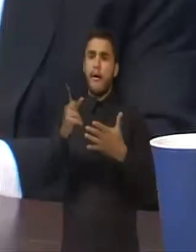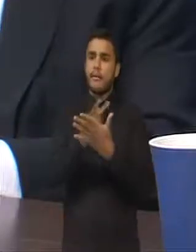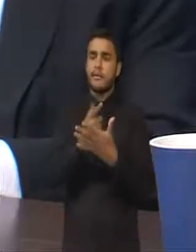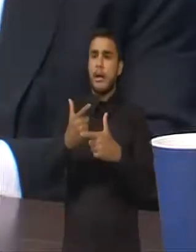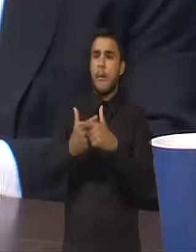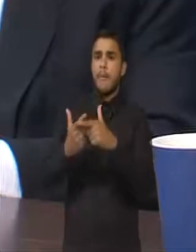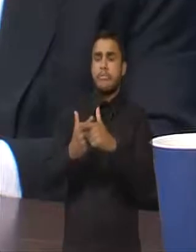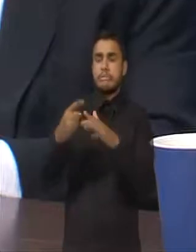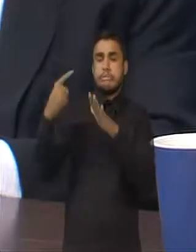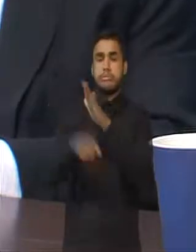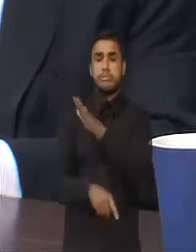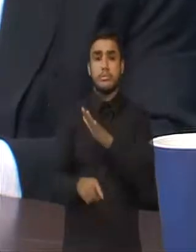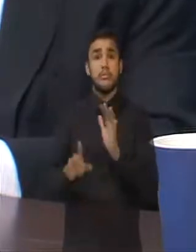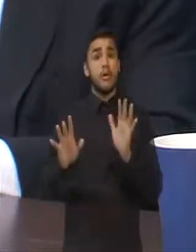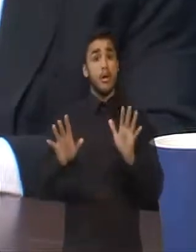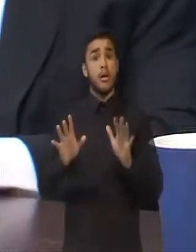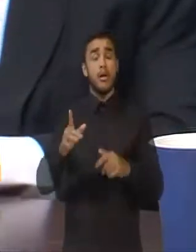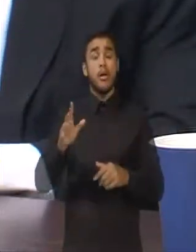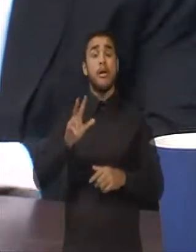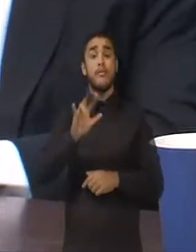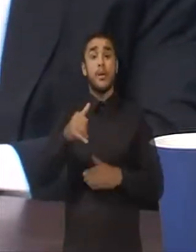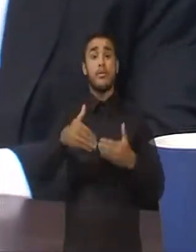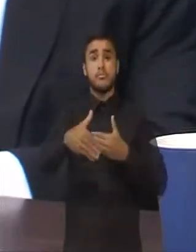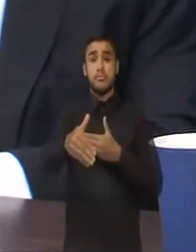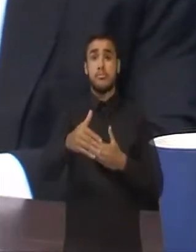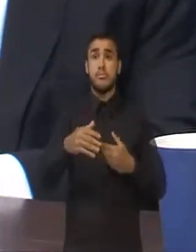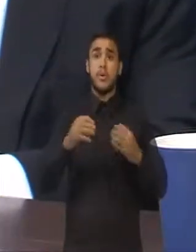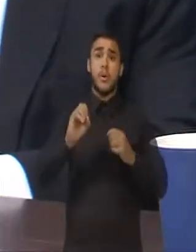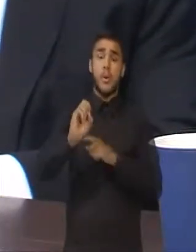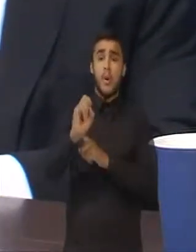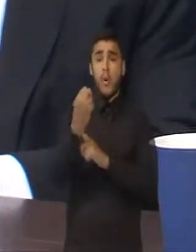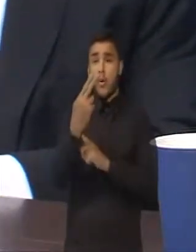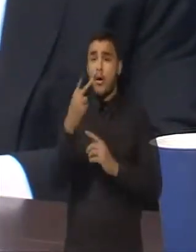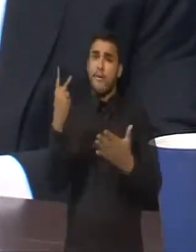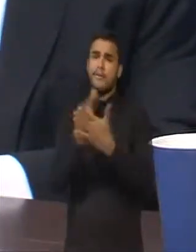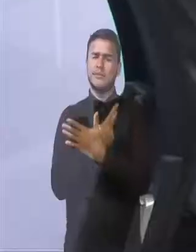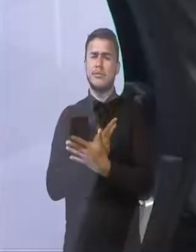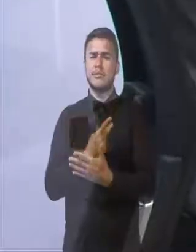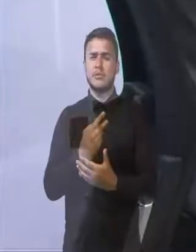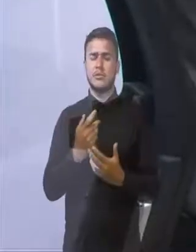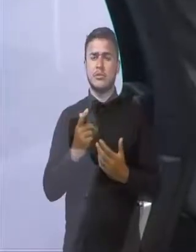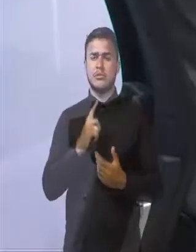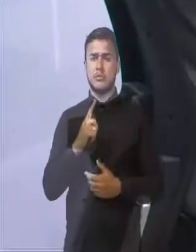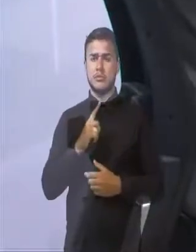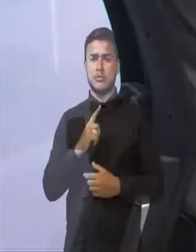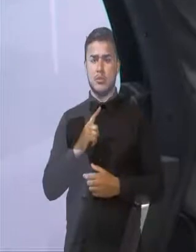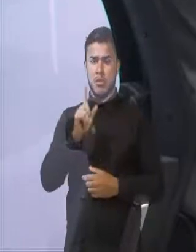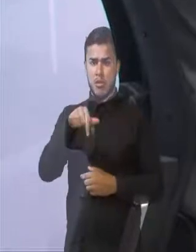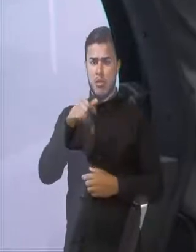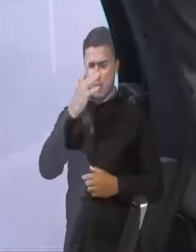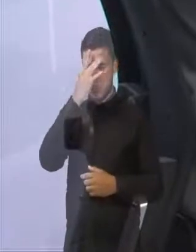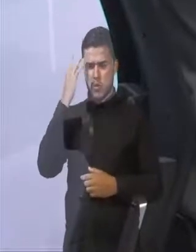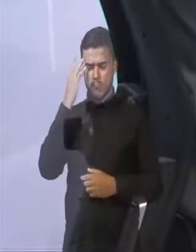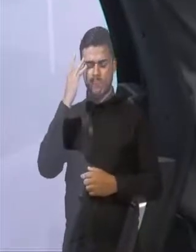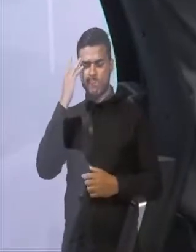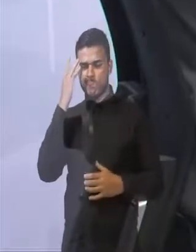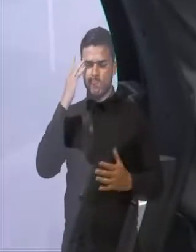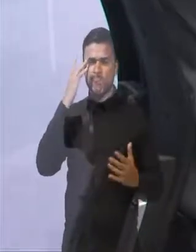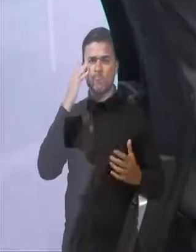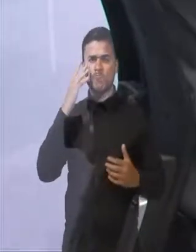decidir se ou não sair em campo para enfrentar uma invasão dos persas, como no episódio que o rei Leônidas sai quase que